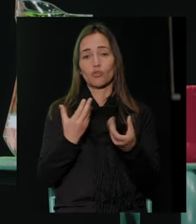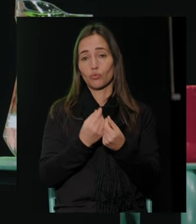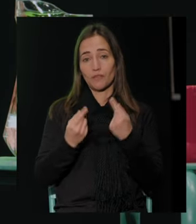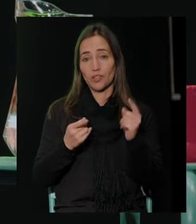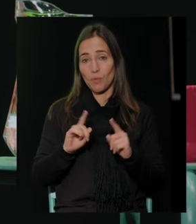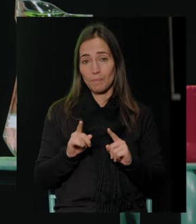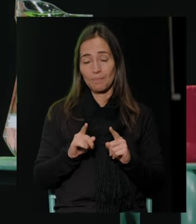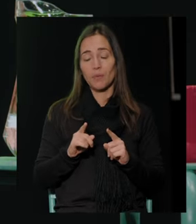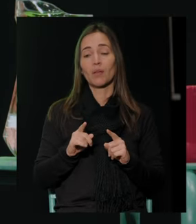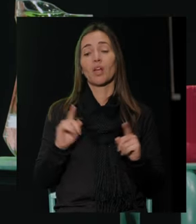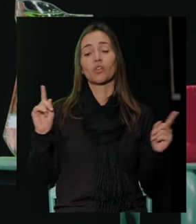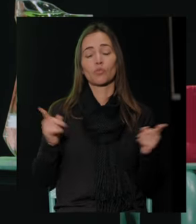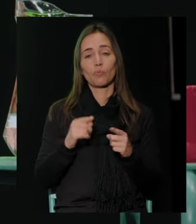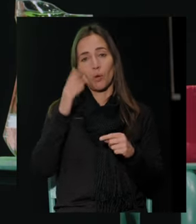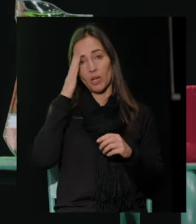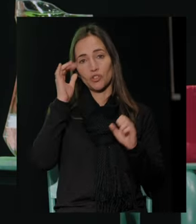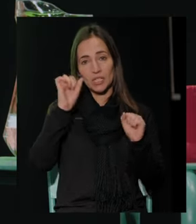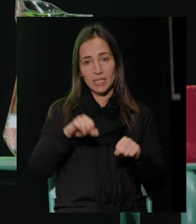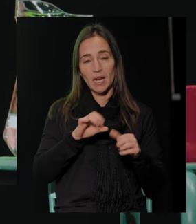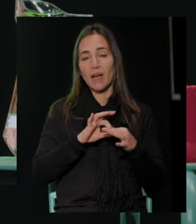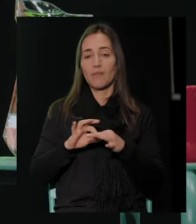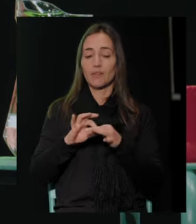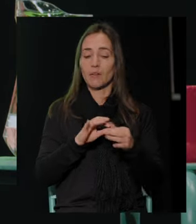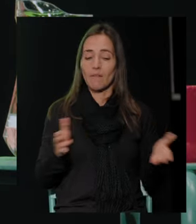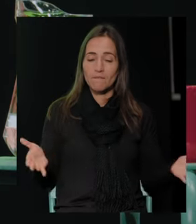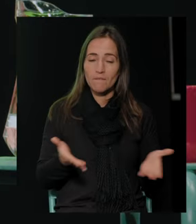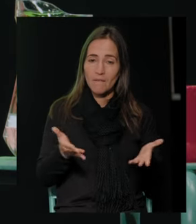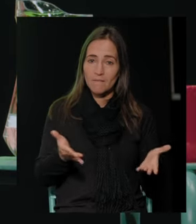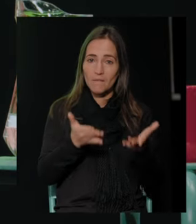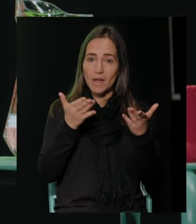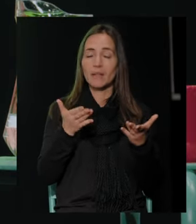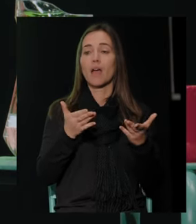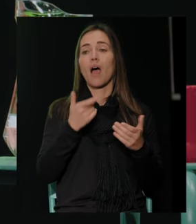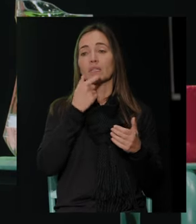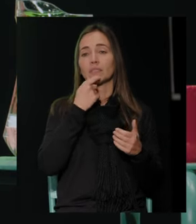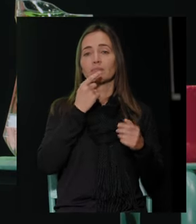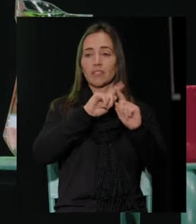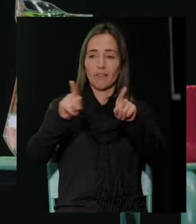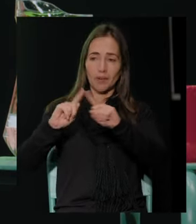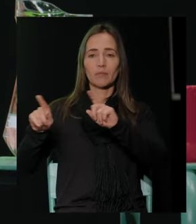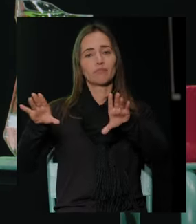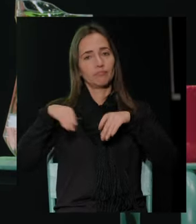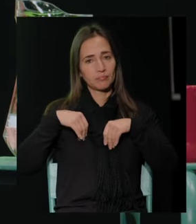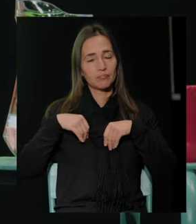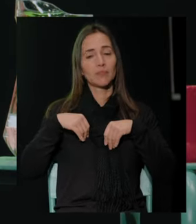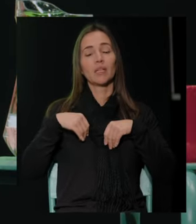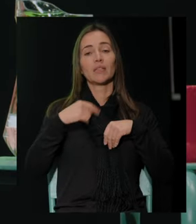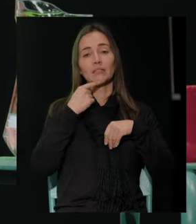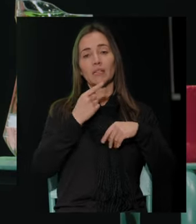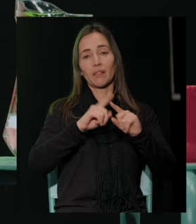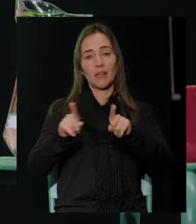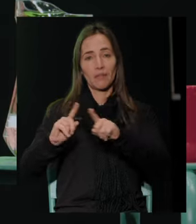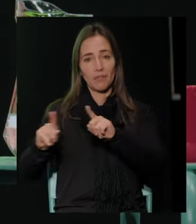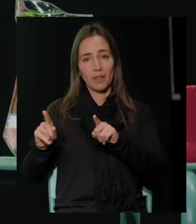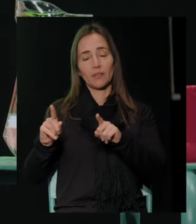que sim, que a fraternidade se fomenta precisamente assumindo as diferenças, mas dizendo que estas diferenças não são, de